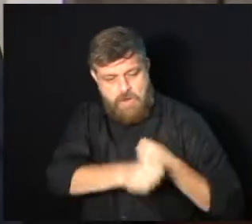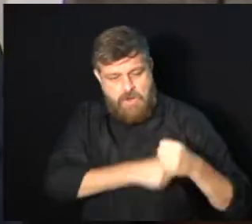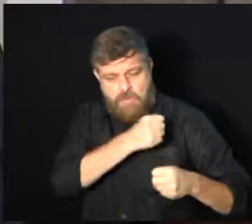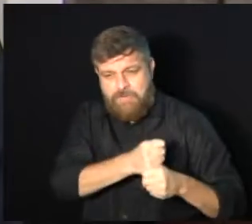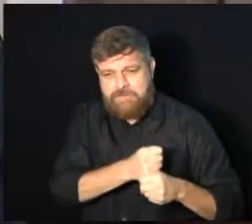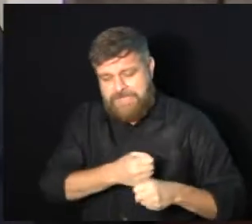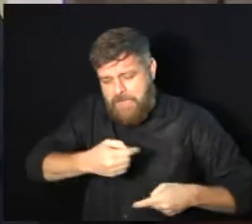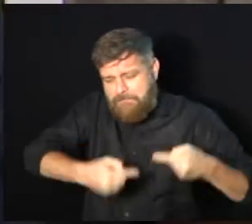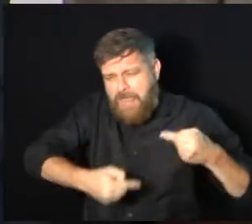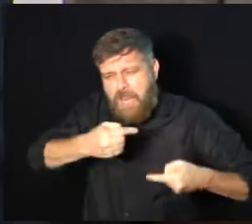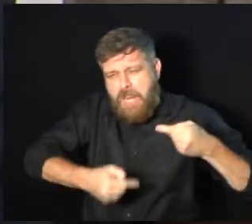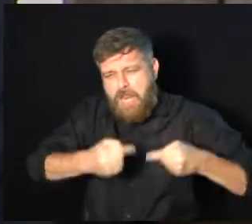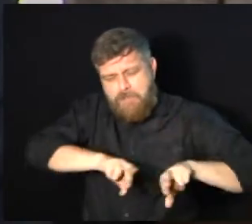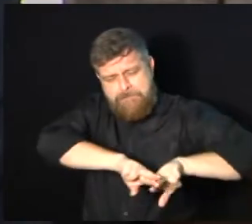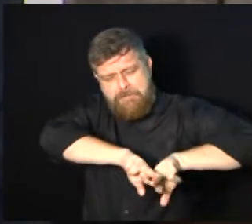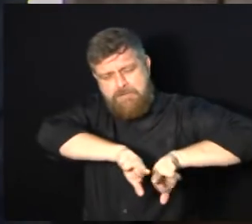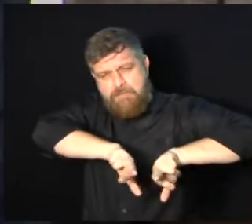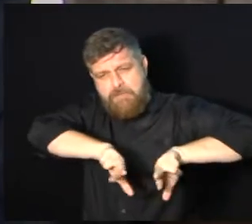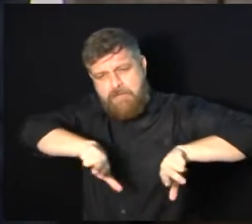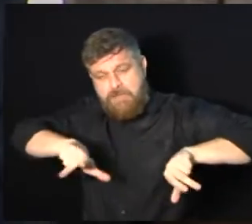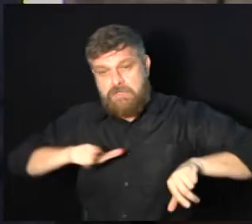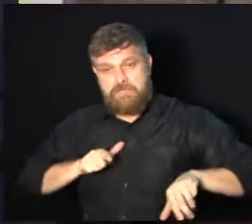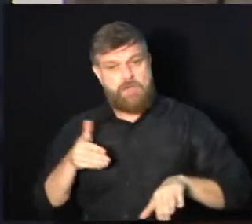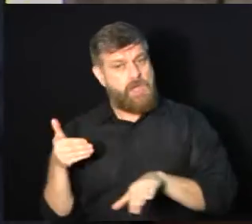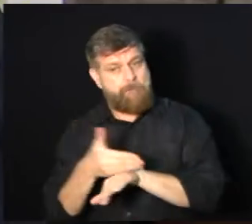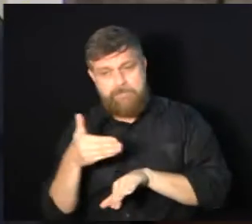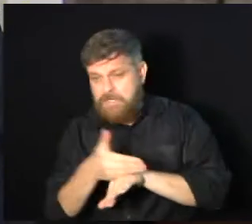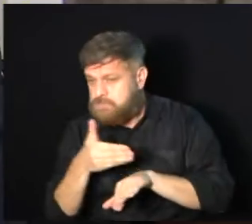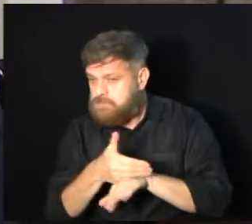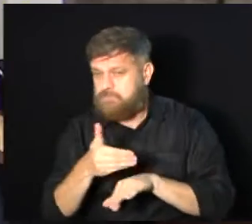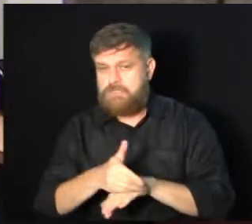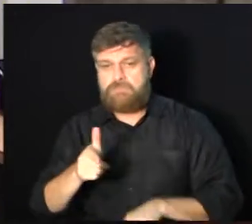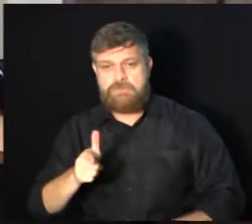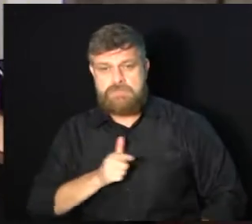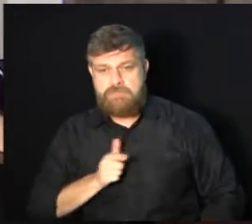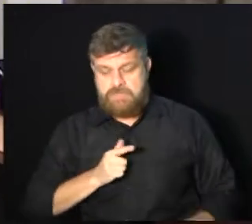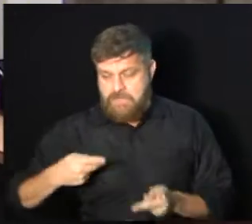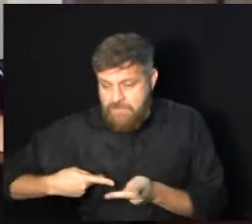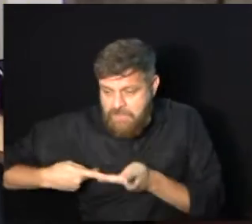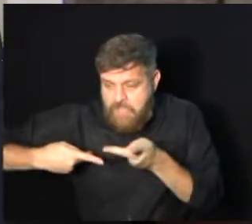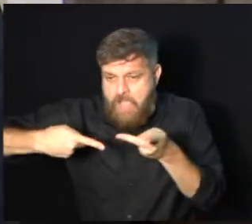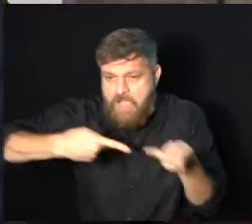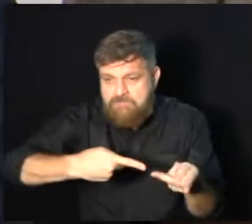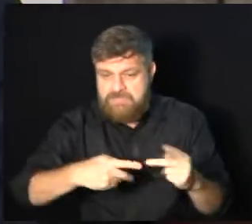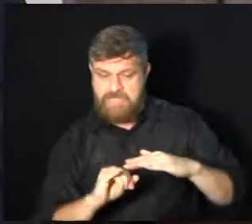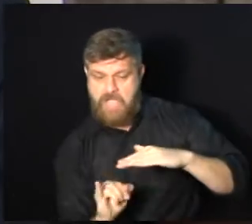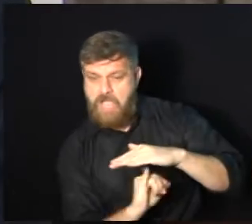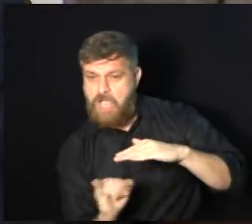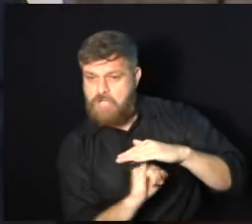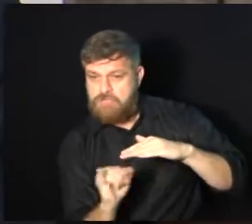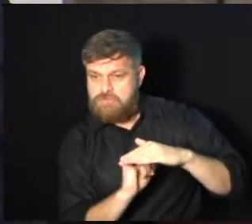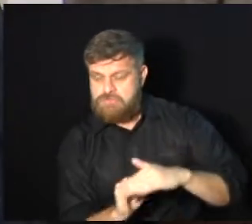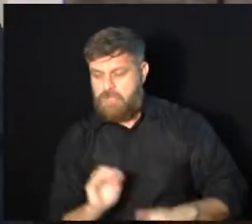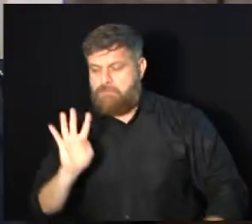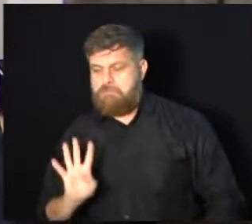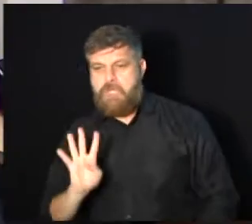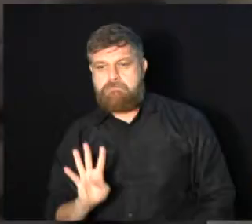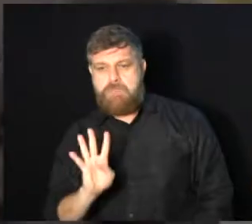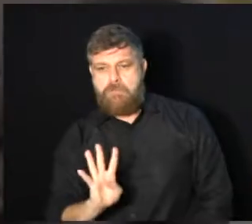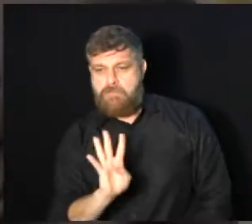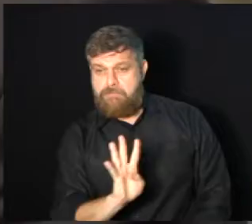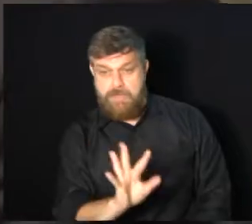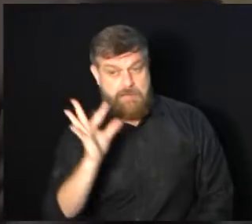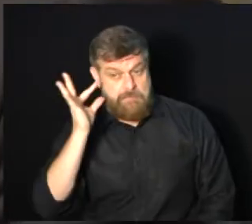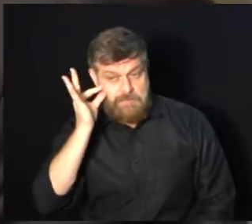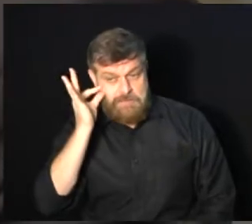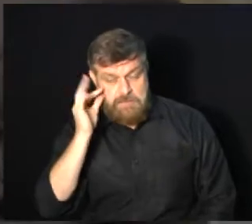várias discussões, participamos de várias visitas às entidades da nossa cidade.